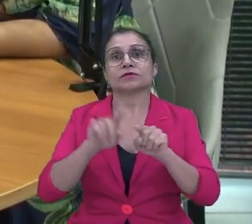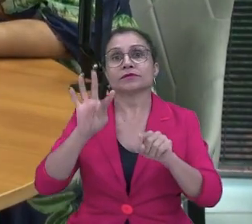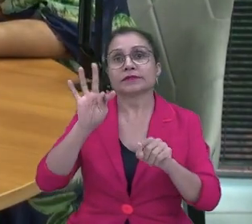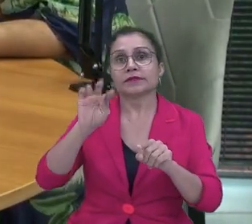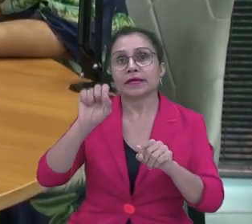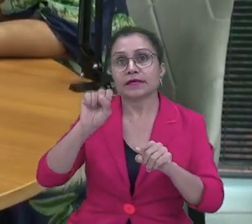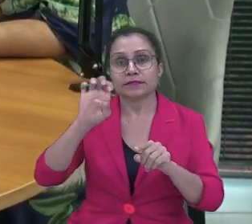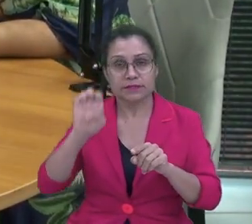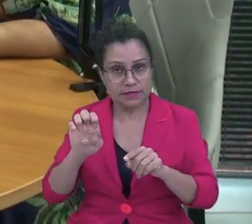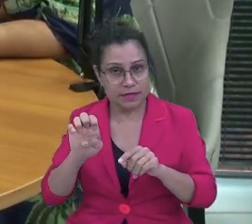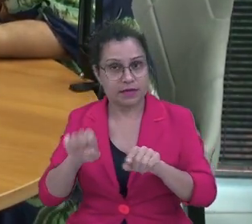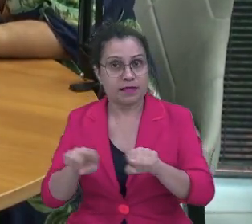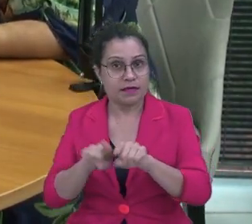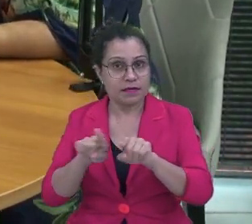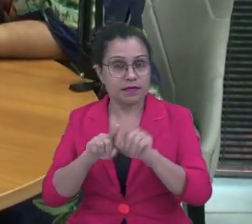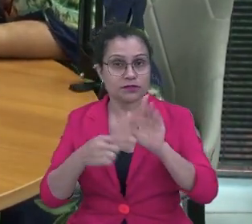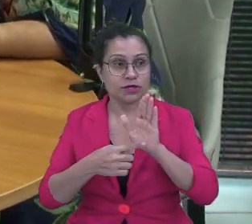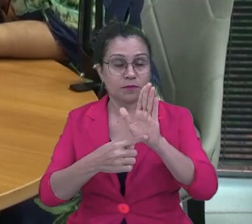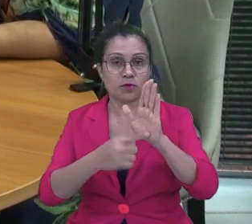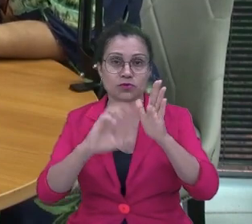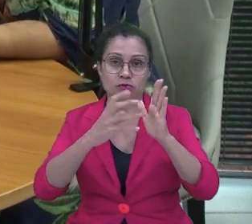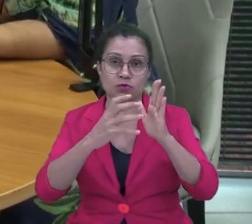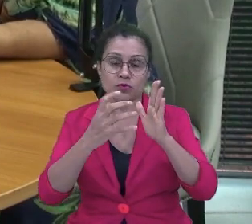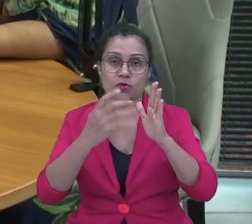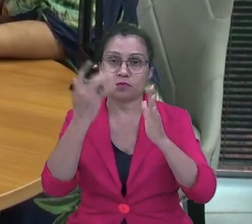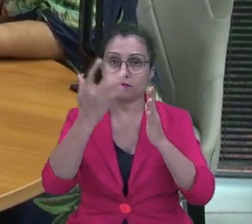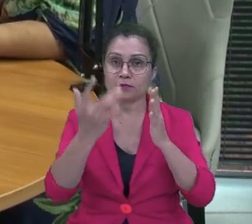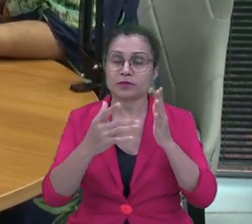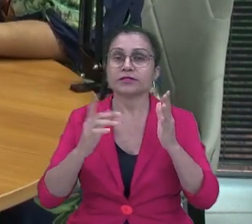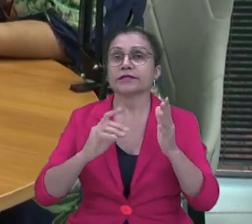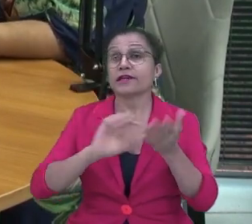né? Apesar de já ter um número de